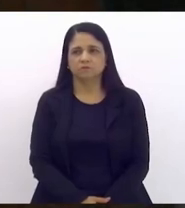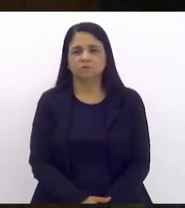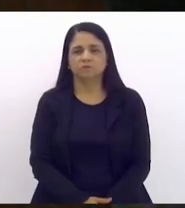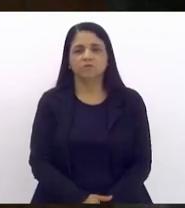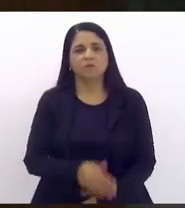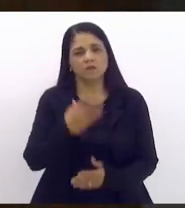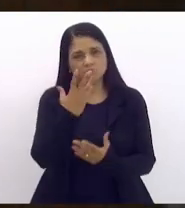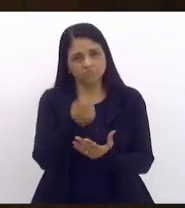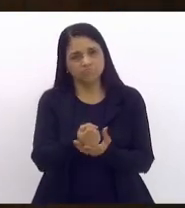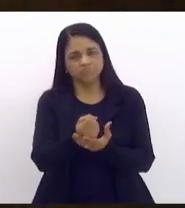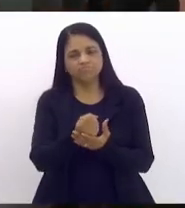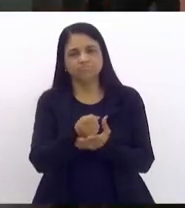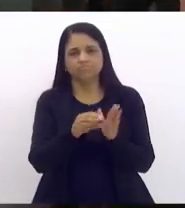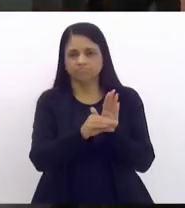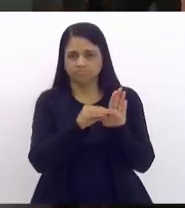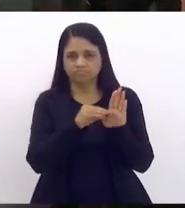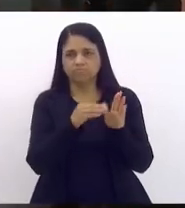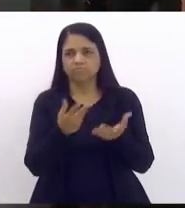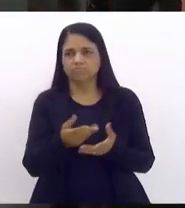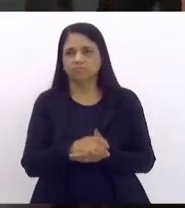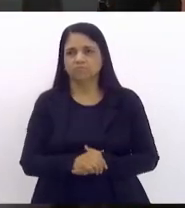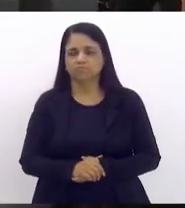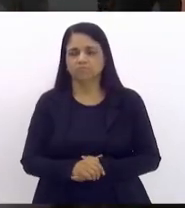Parecer favorável, presidente.